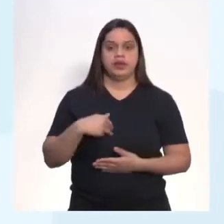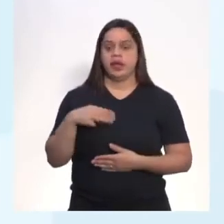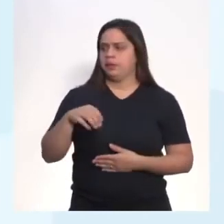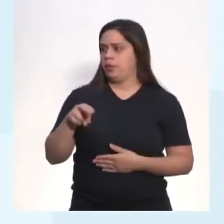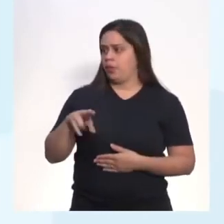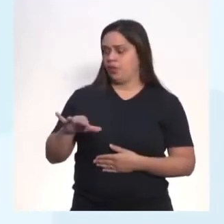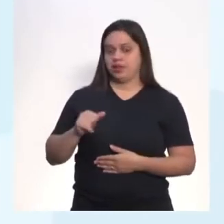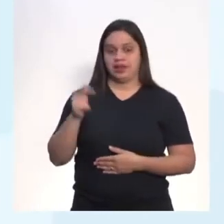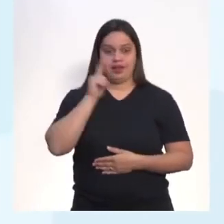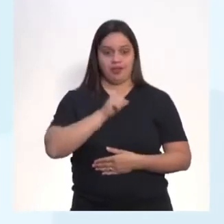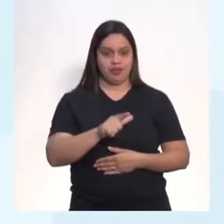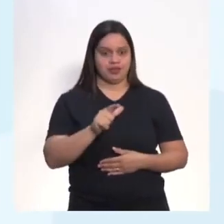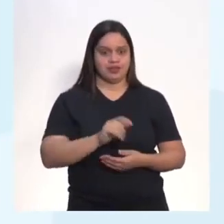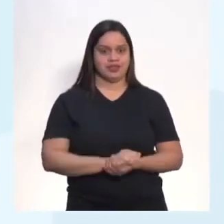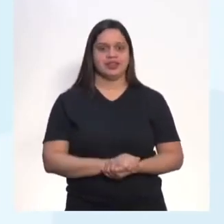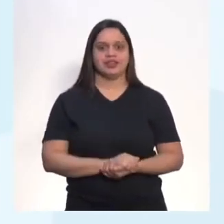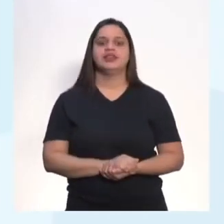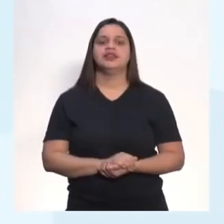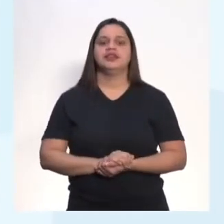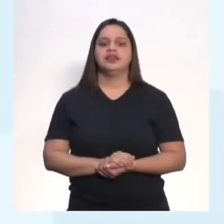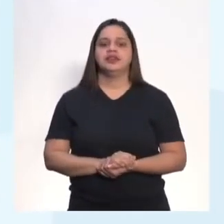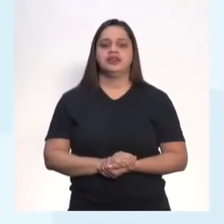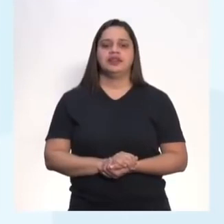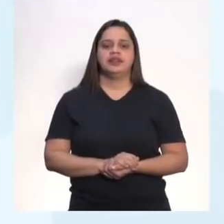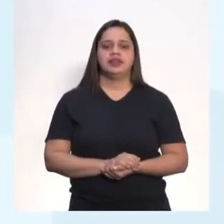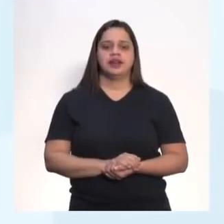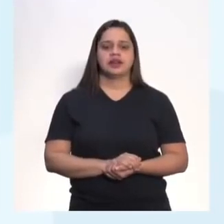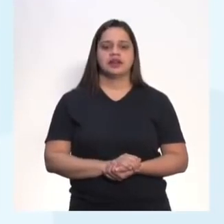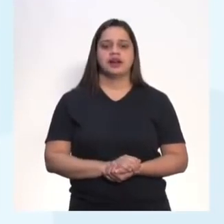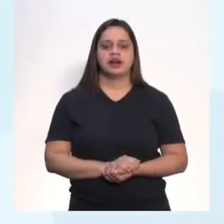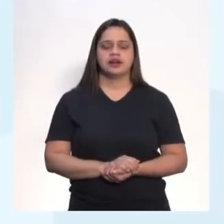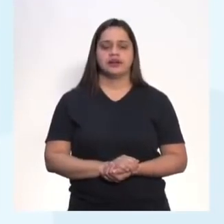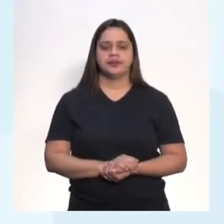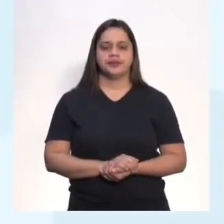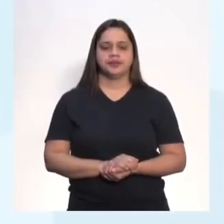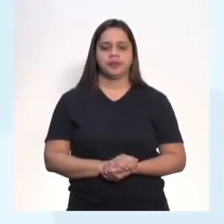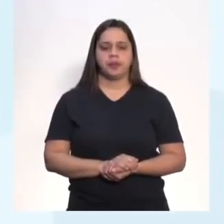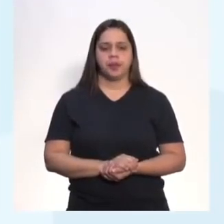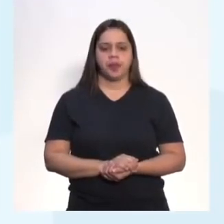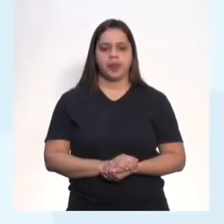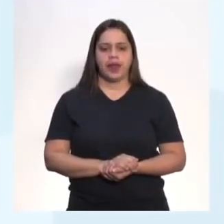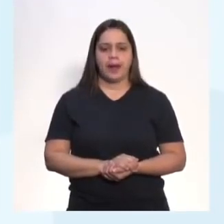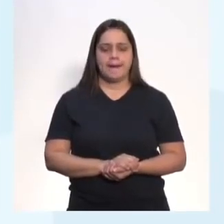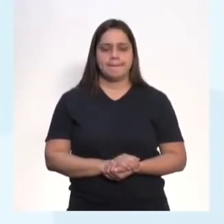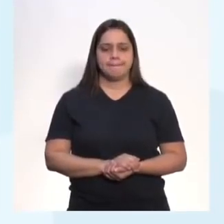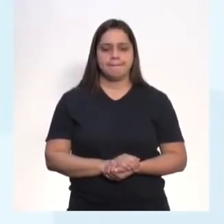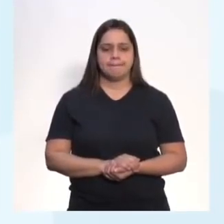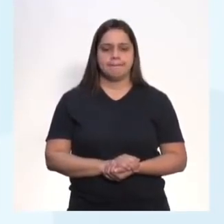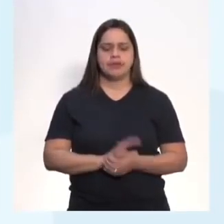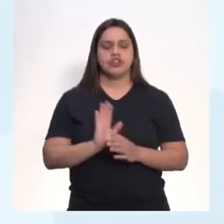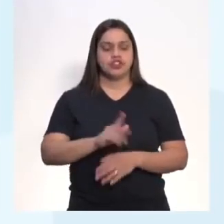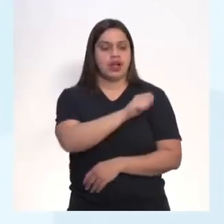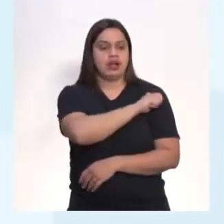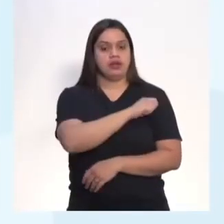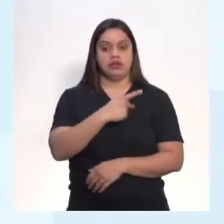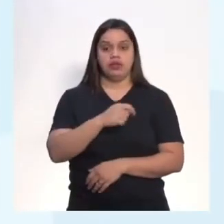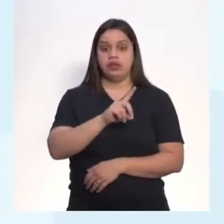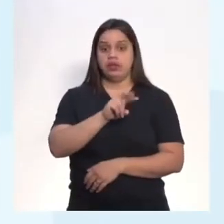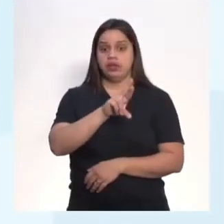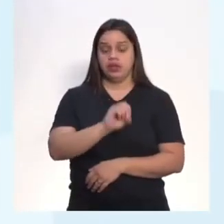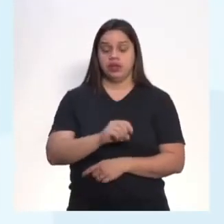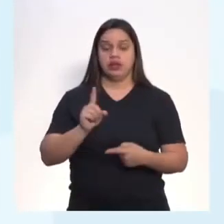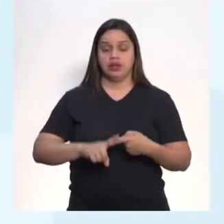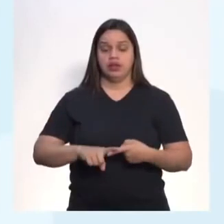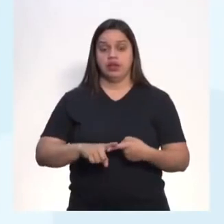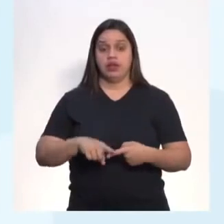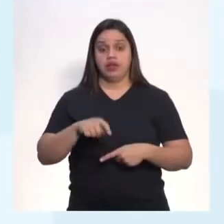será que eles estão conseguindo? Isso, gente, olha, tá abrindo agora. Tá abrindo agora o chat. Pedro Henrique colocou fez,